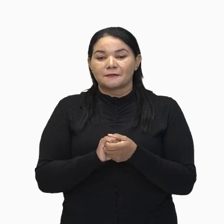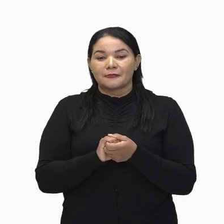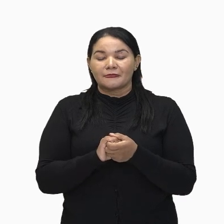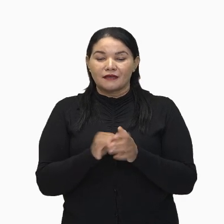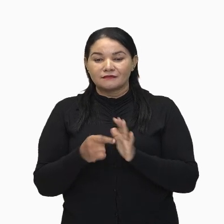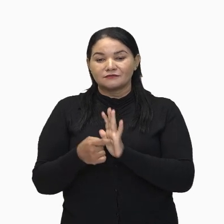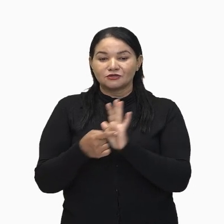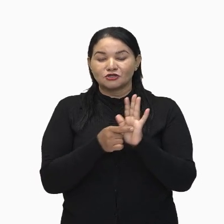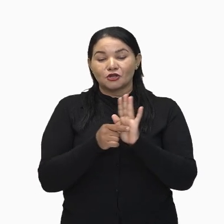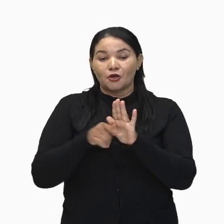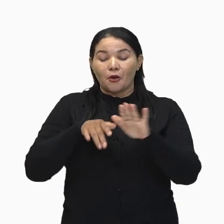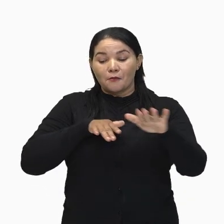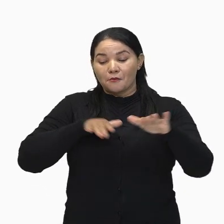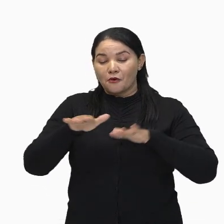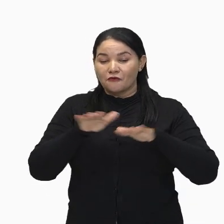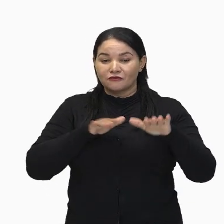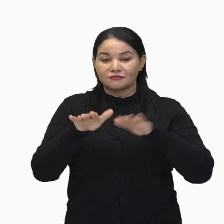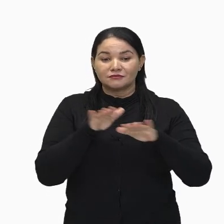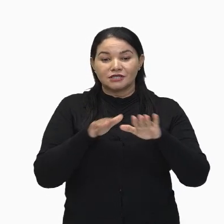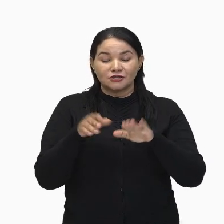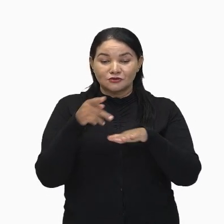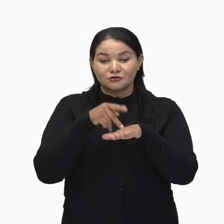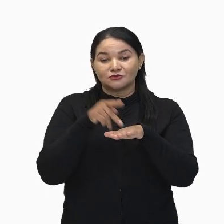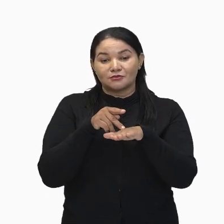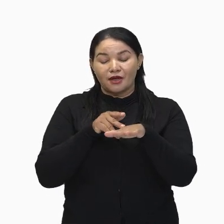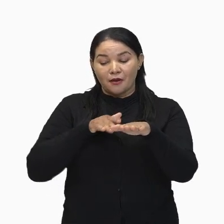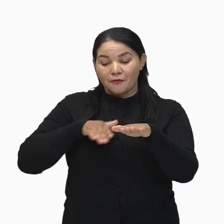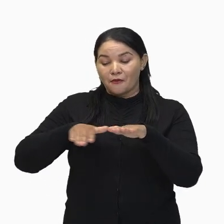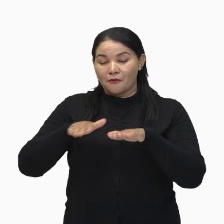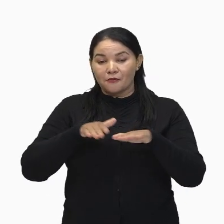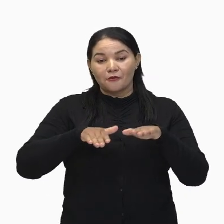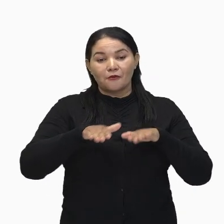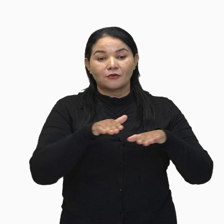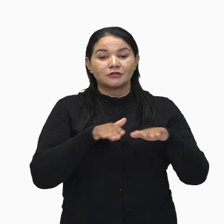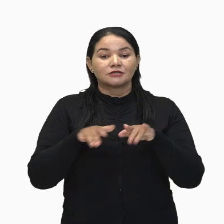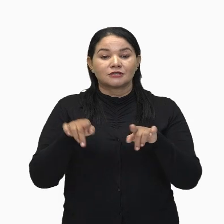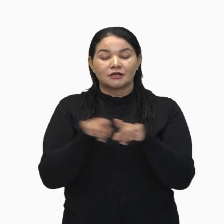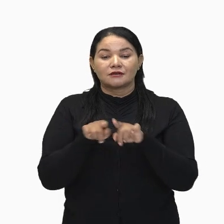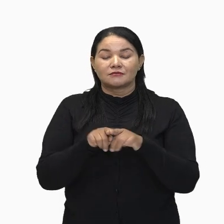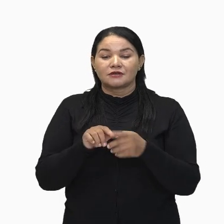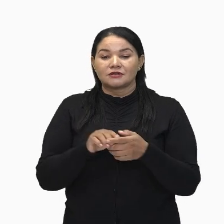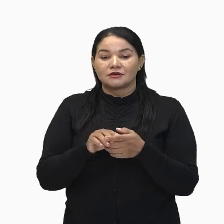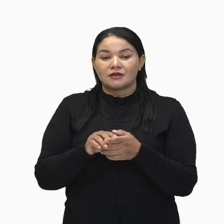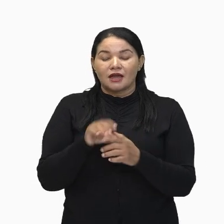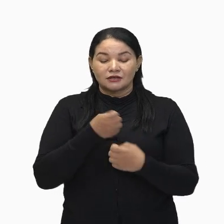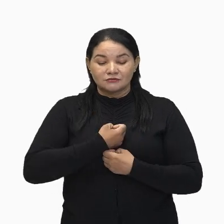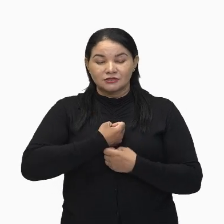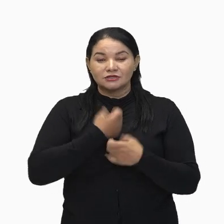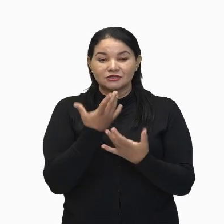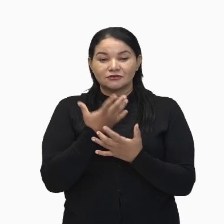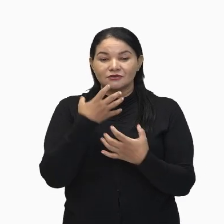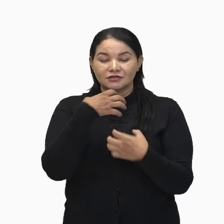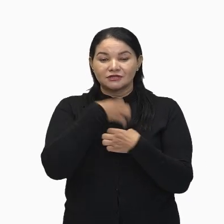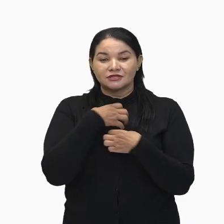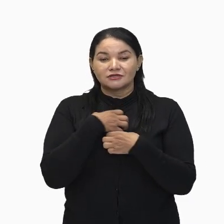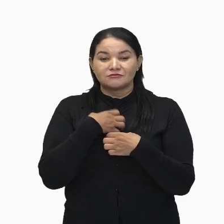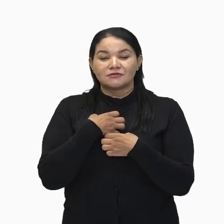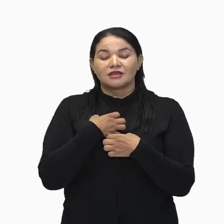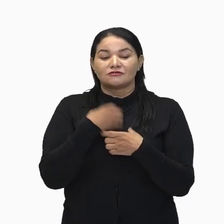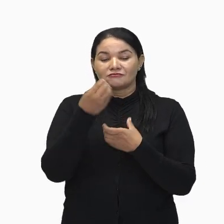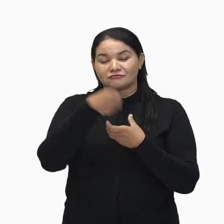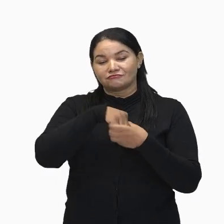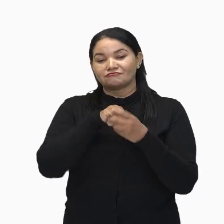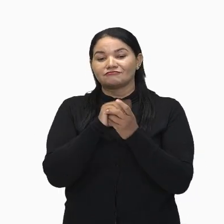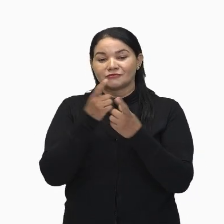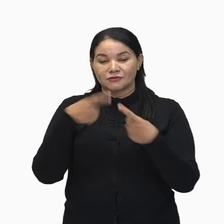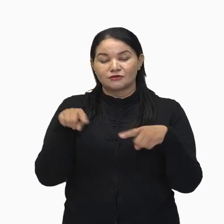aos movimentos dos pés, na interpretação vivaz dos sentimentos expressos nas canções,